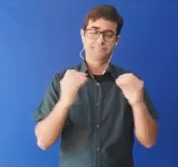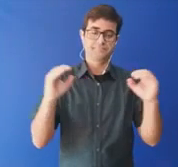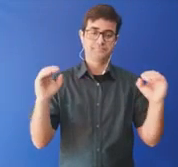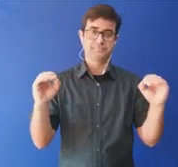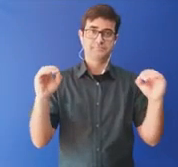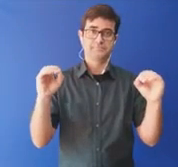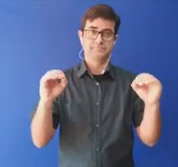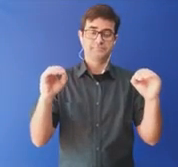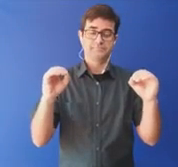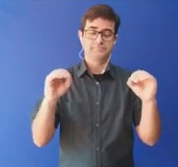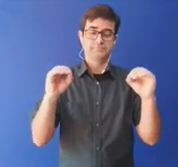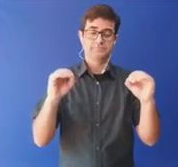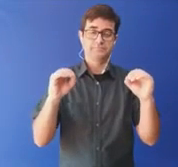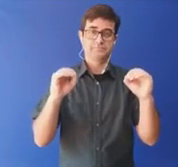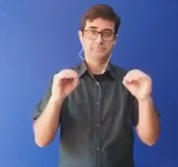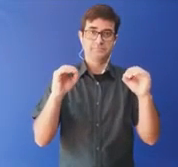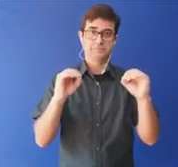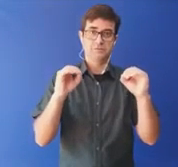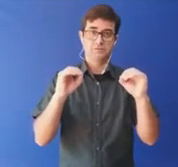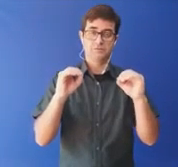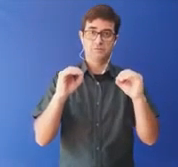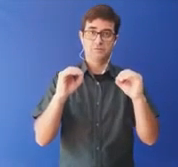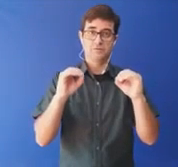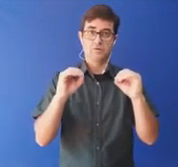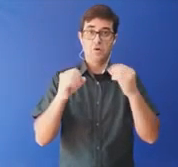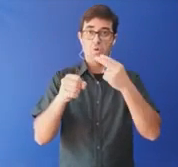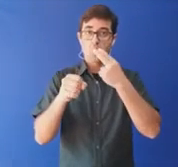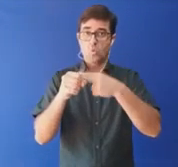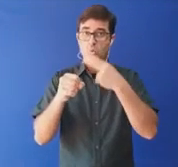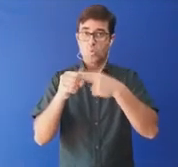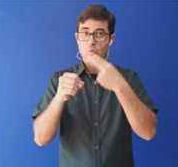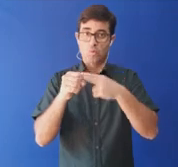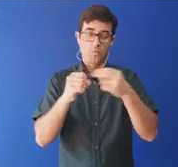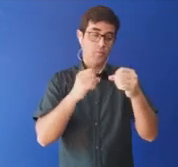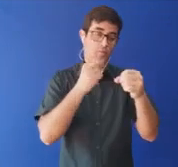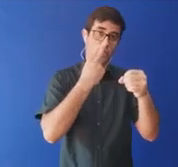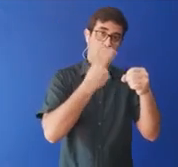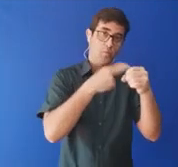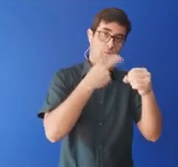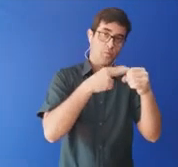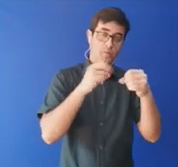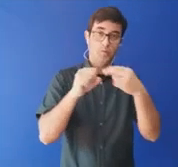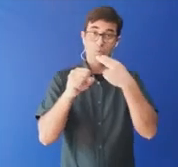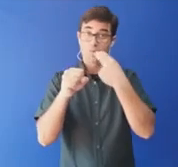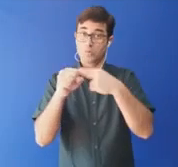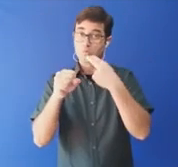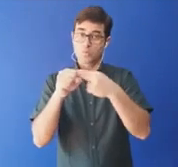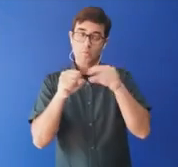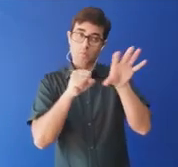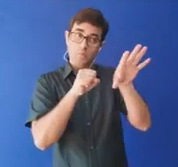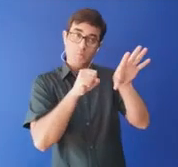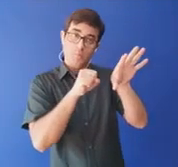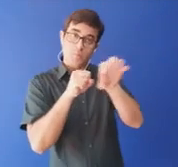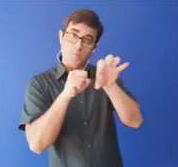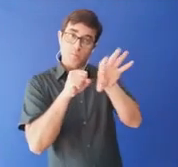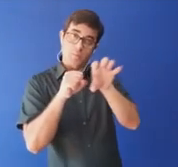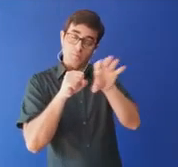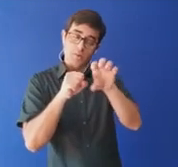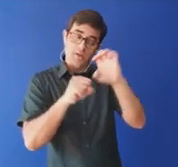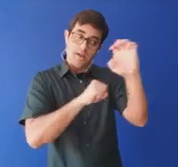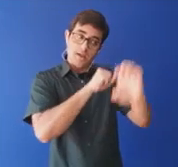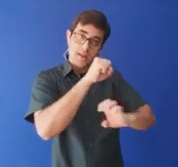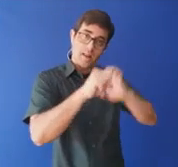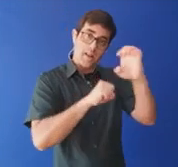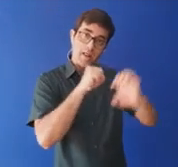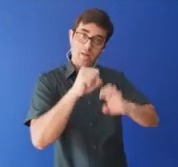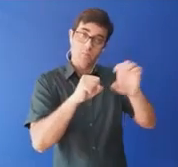hidrogênio. Conforme eu vou aproximando, o núcleo deste aqui atrai o elétron deste